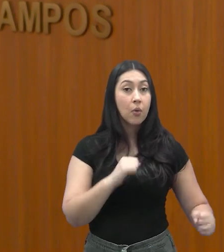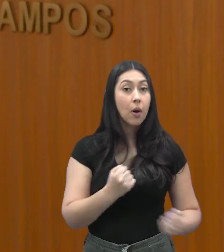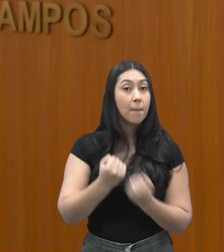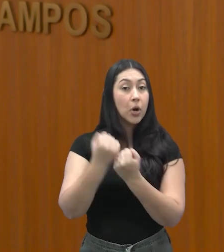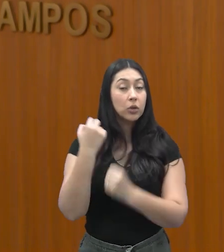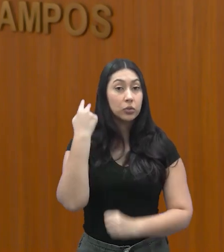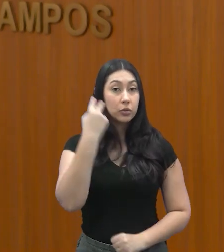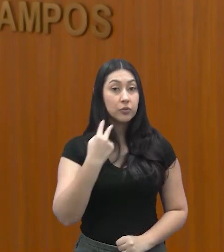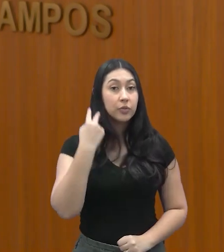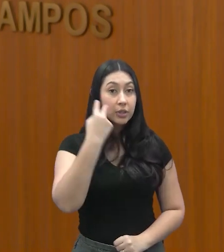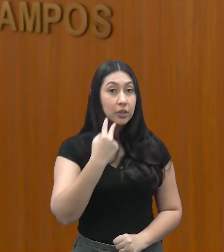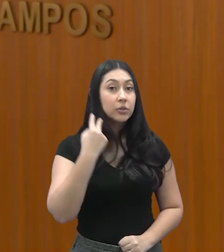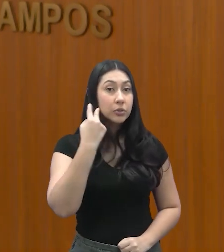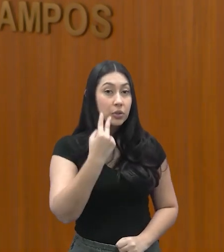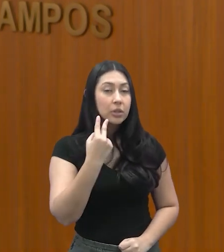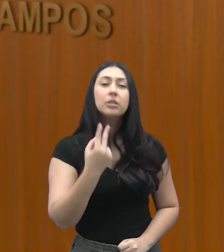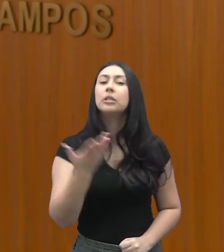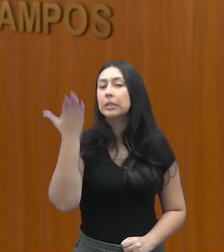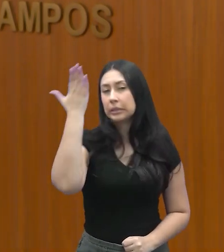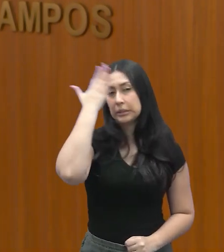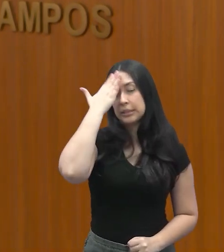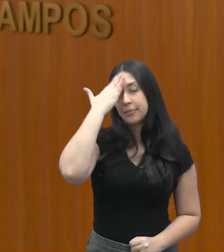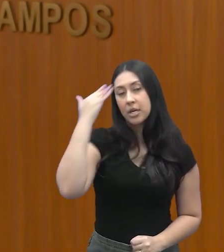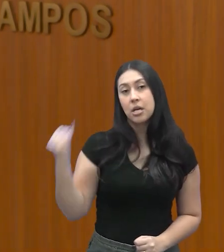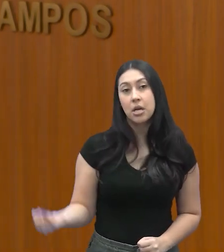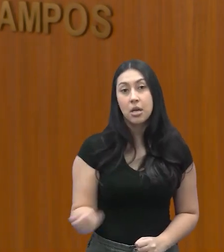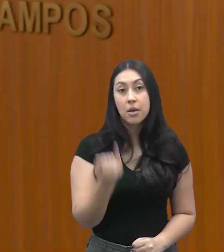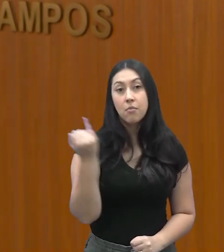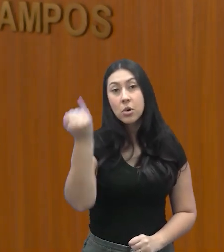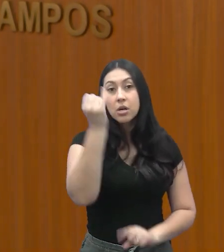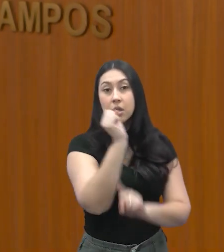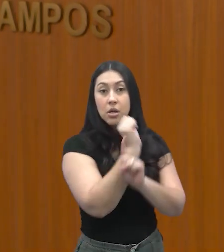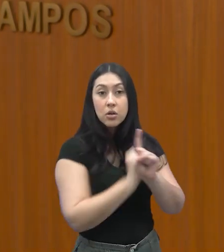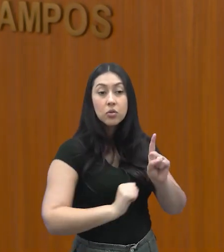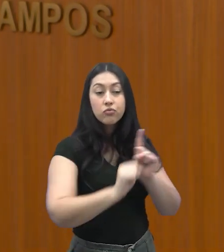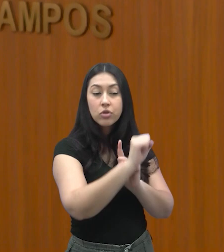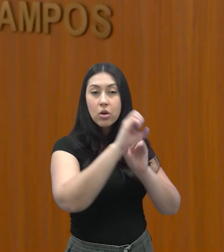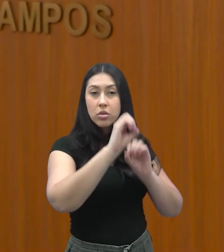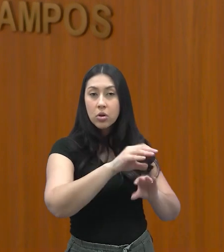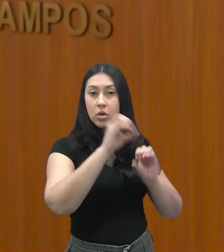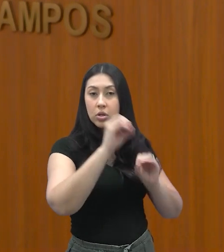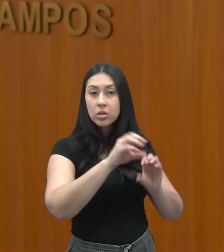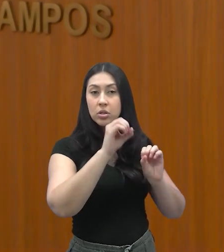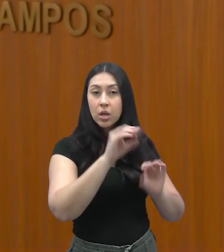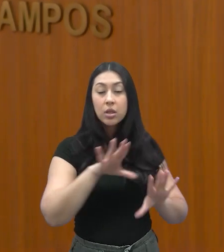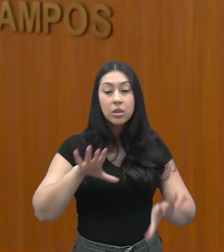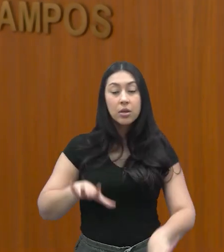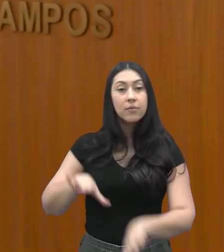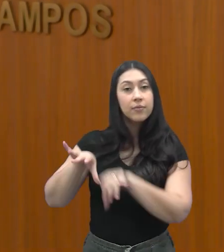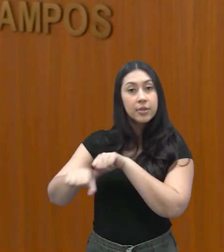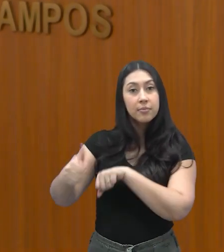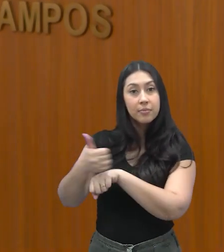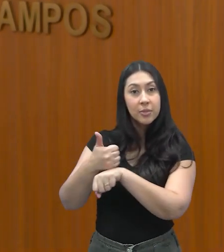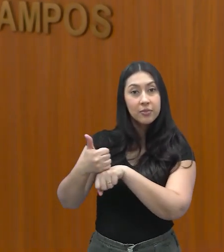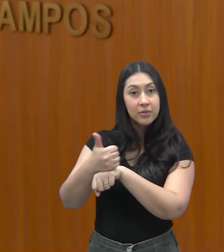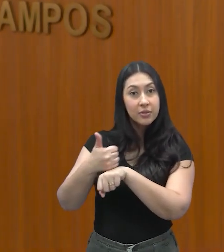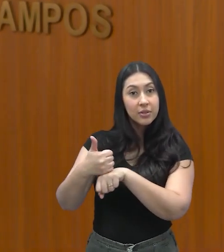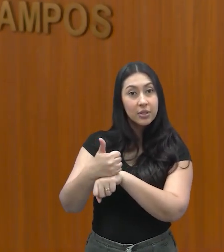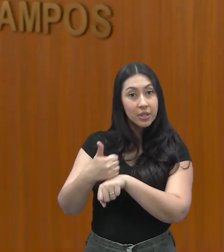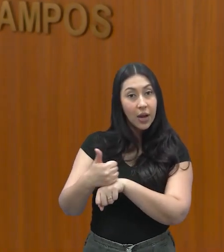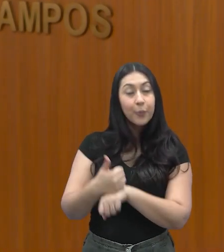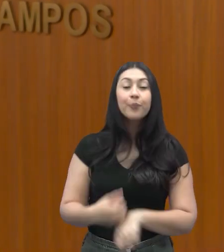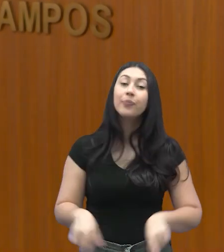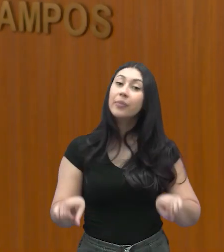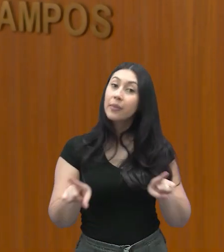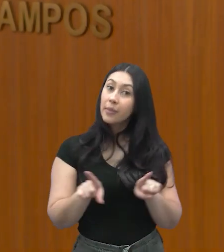apoio dos parlamentares, que reconhecem essa importância social e educativa na formação profissional dos